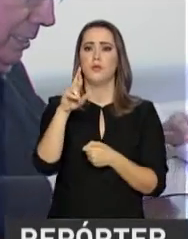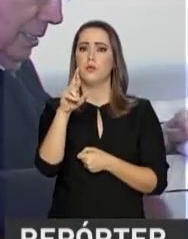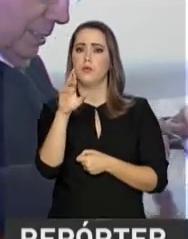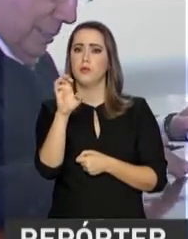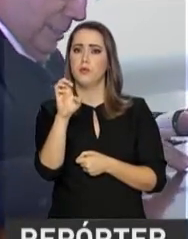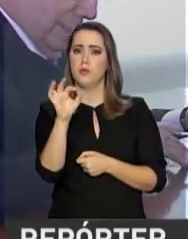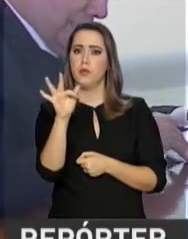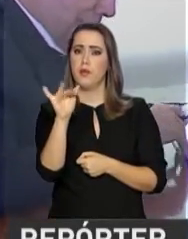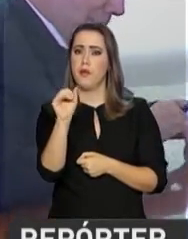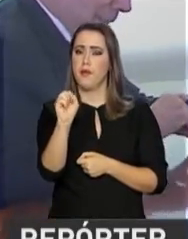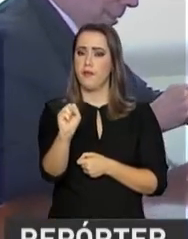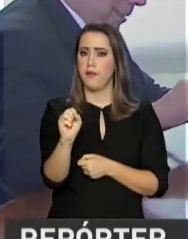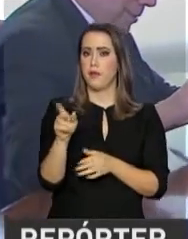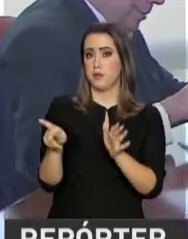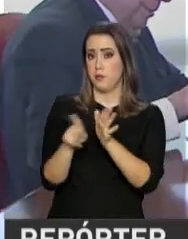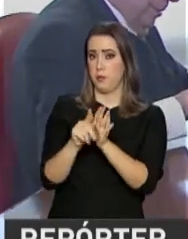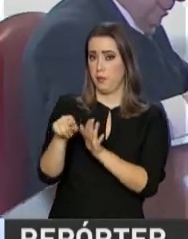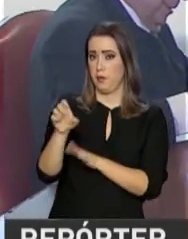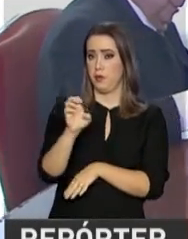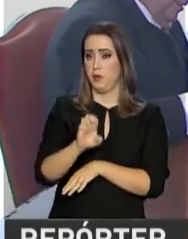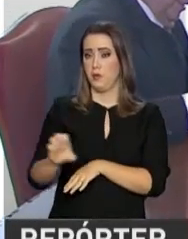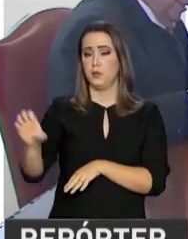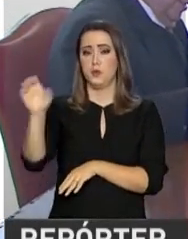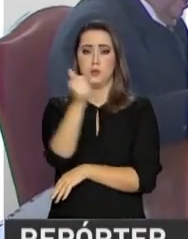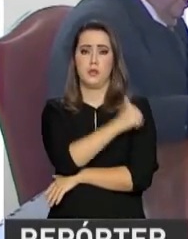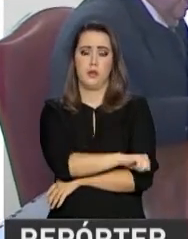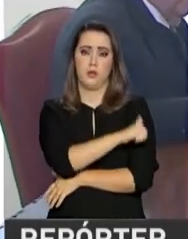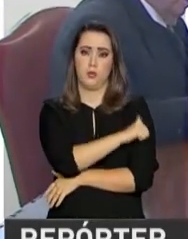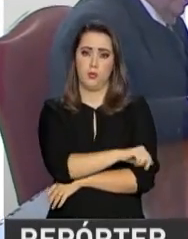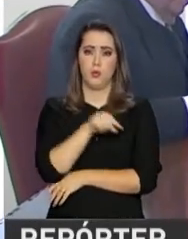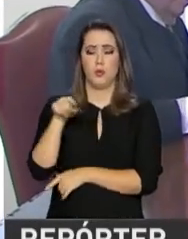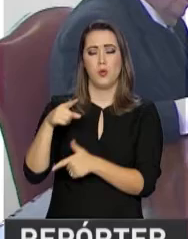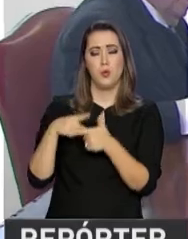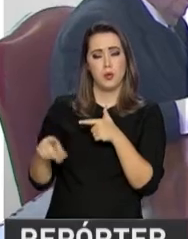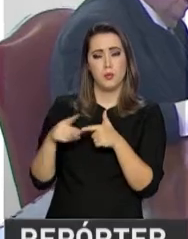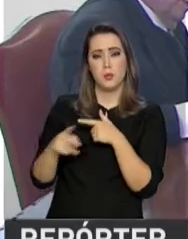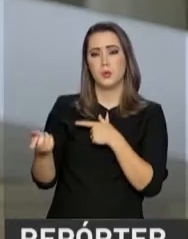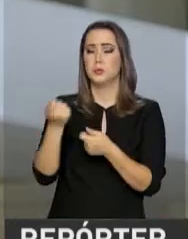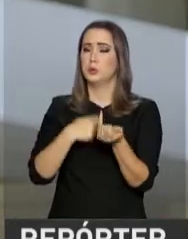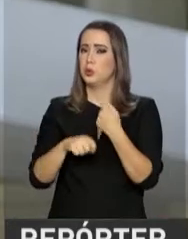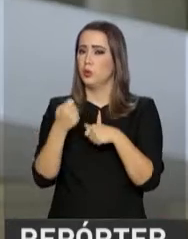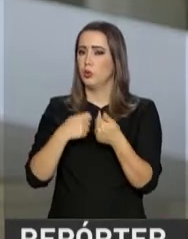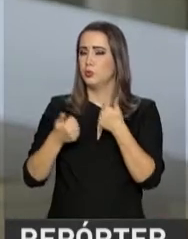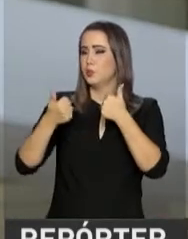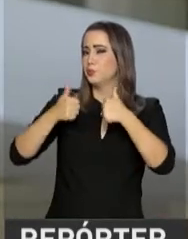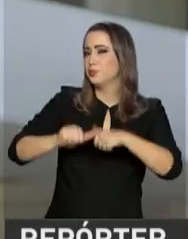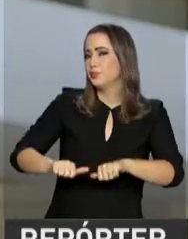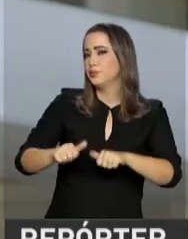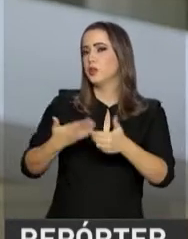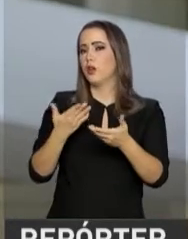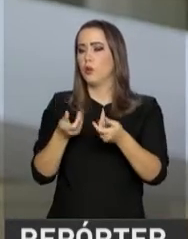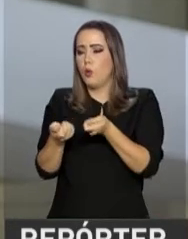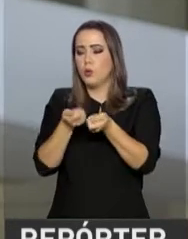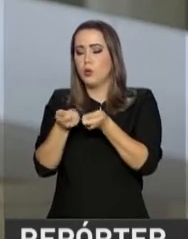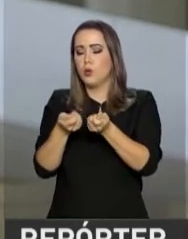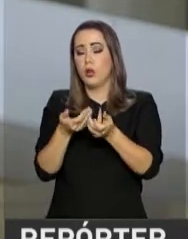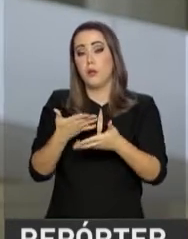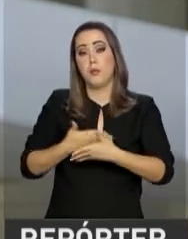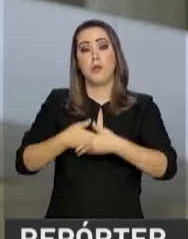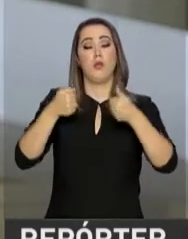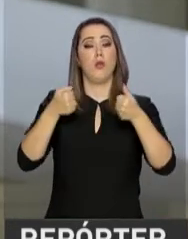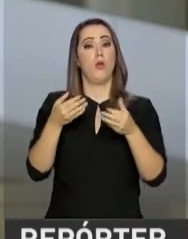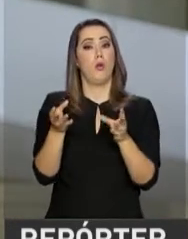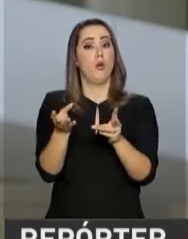foi criado justamente para dar condições para que estados em situação de desequilíbrio fiscal tenham justamente condições de